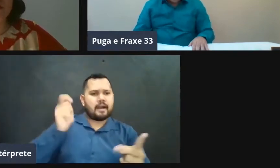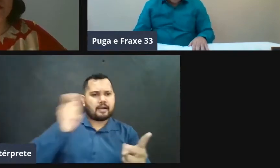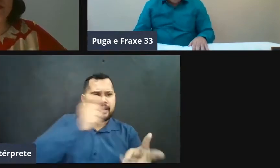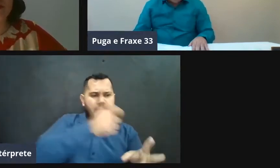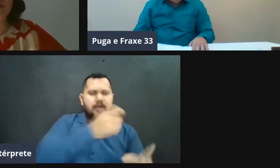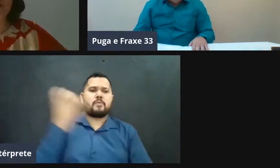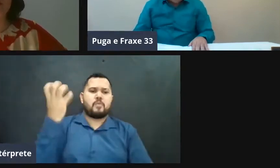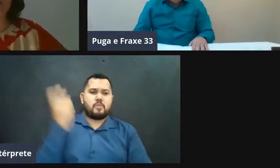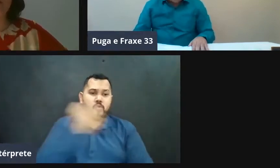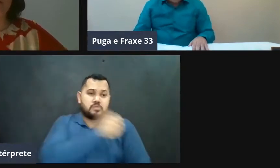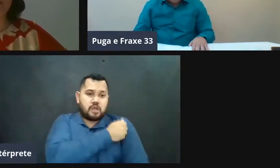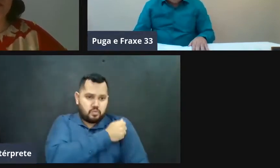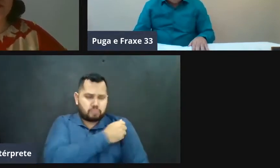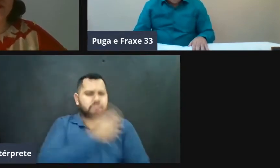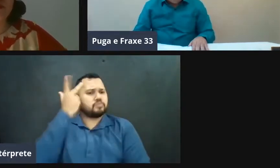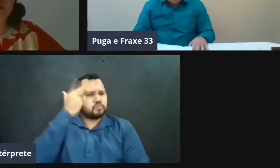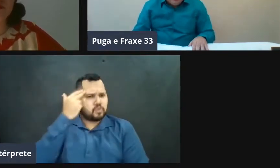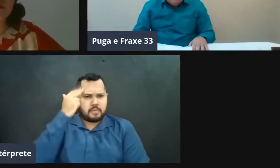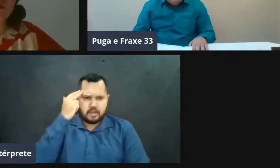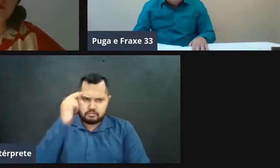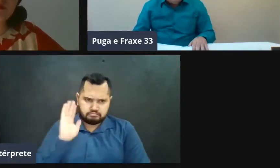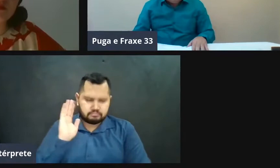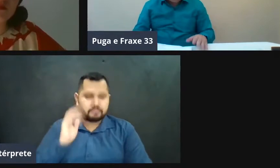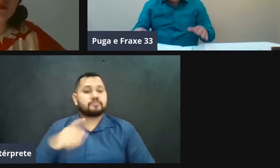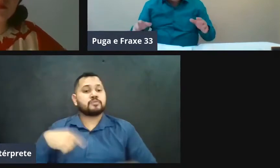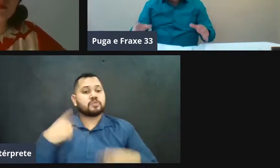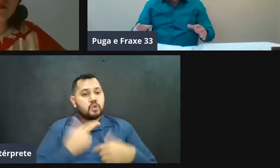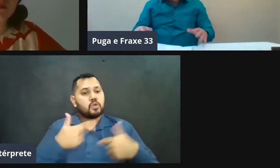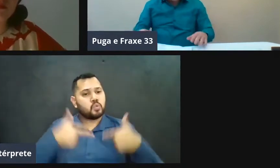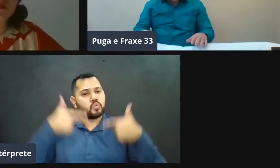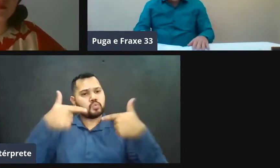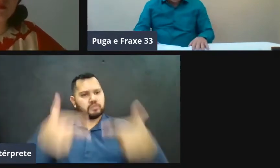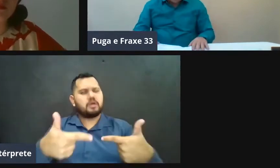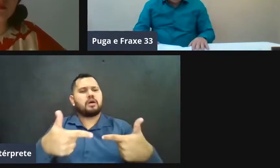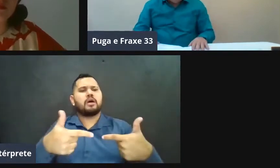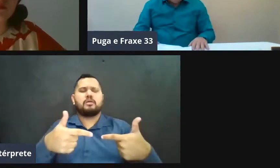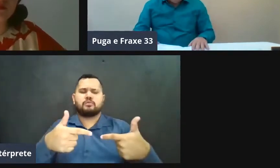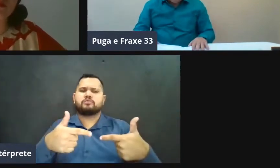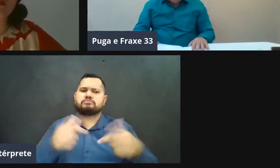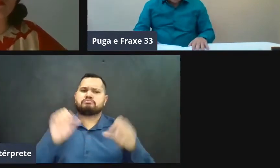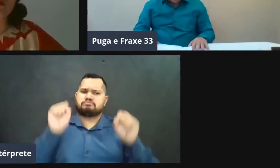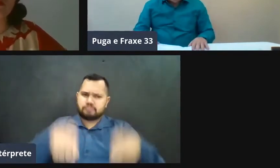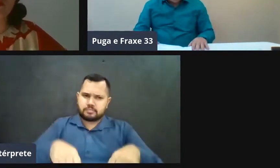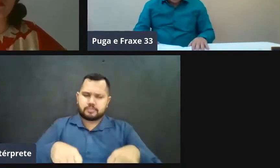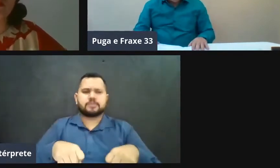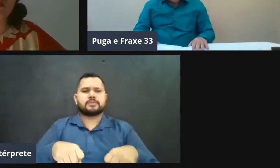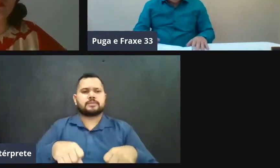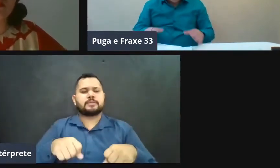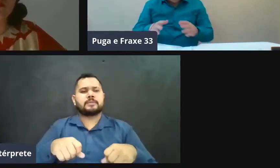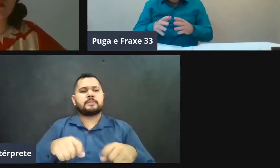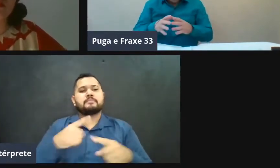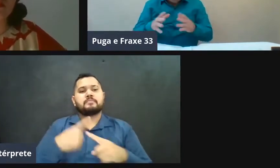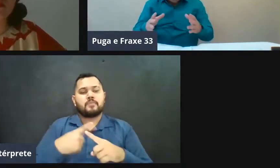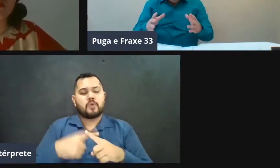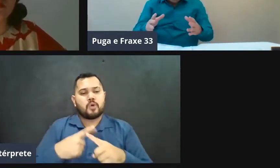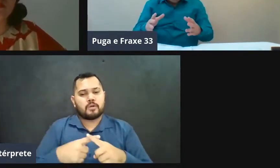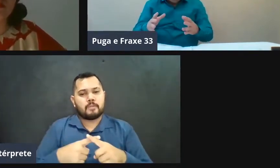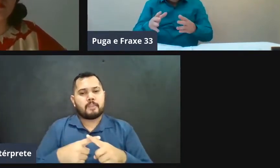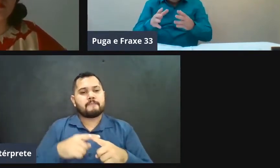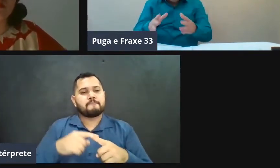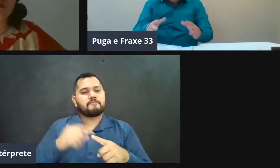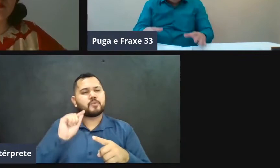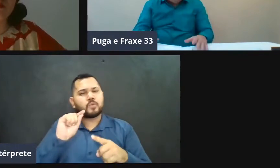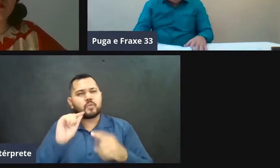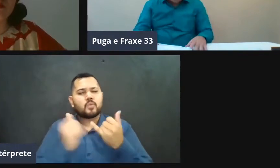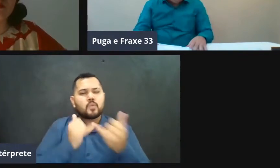alunos e nós lutamos com todas as nossas forças para que tivesse um mínimo,